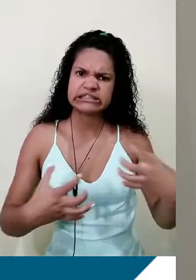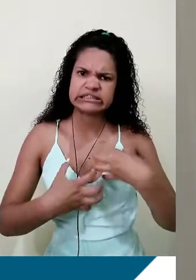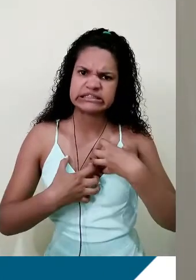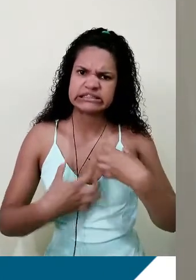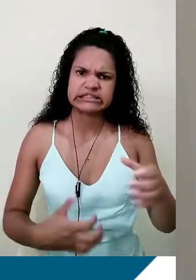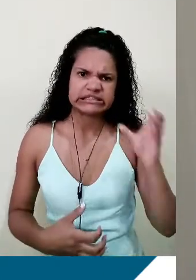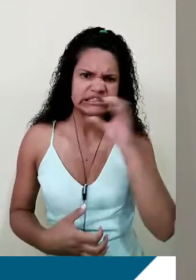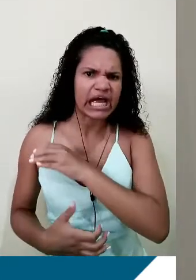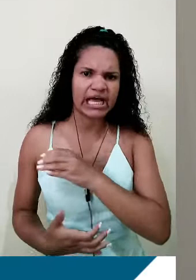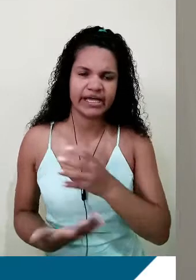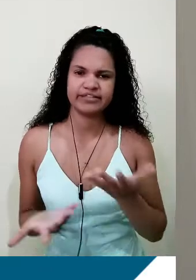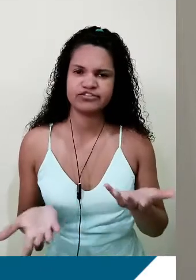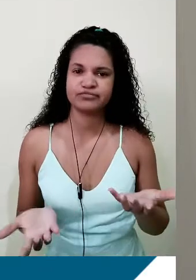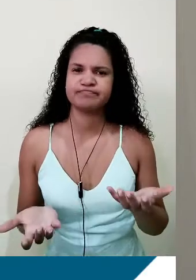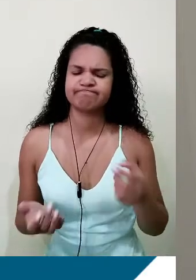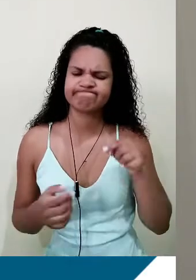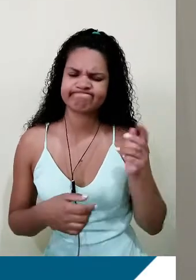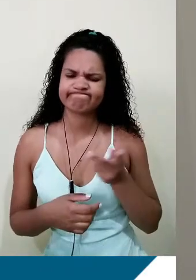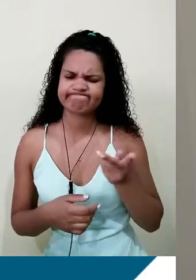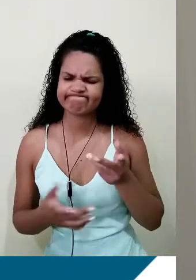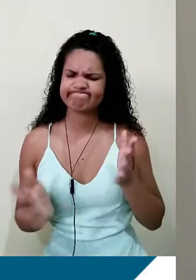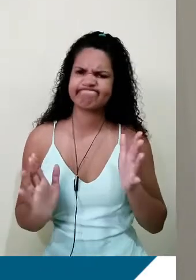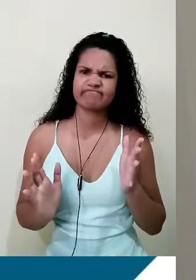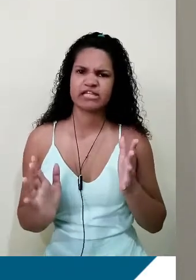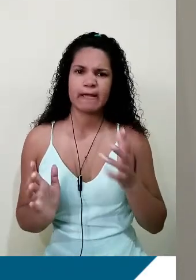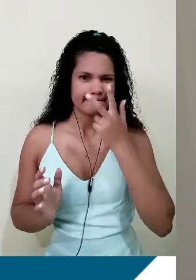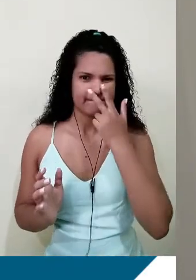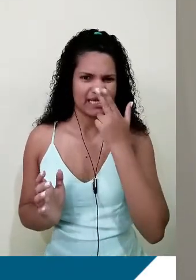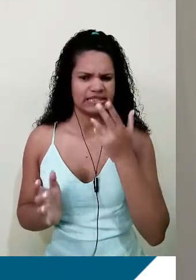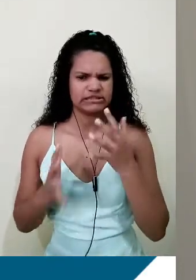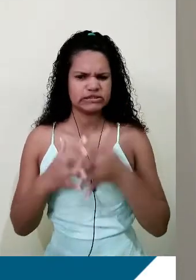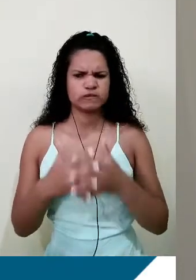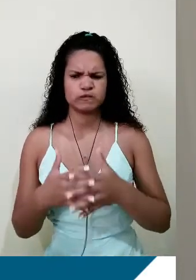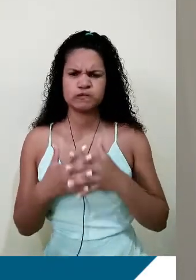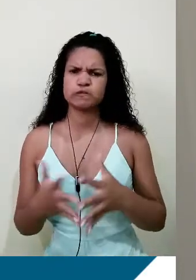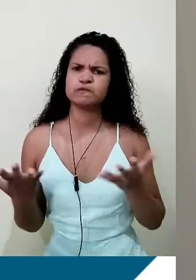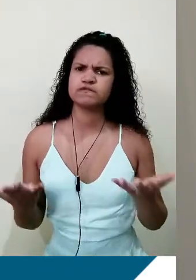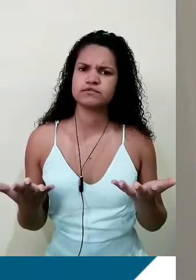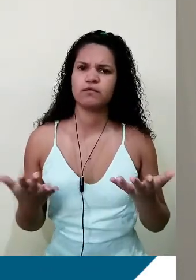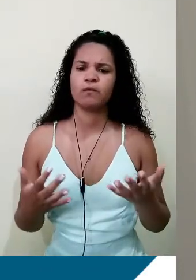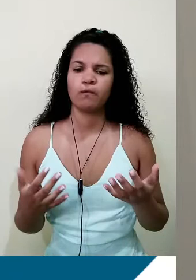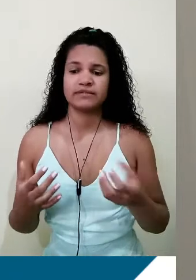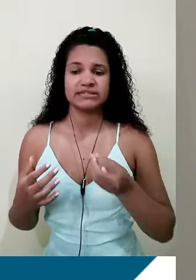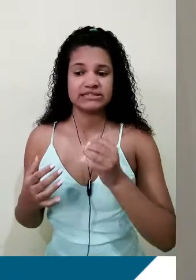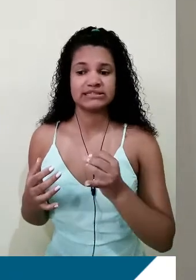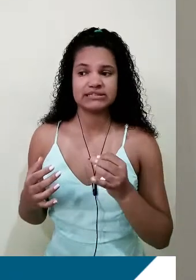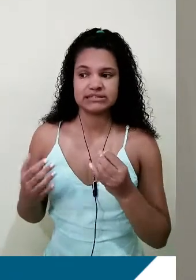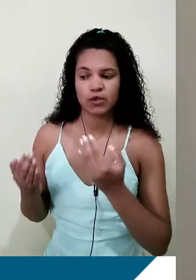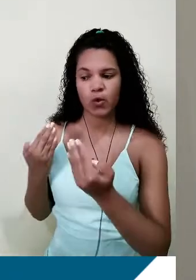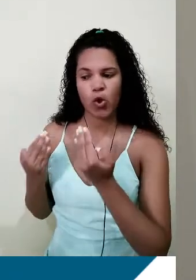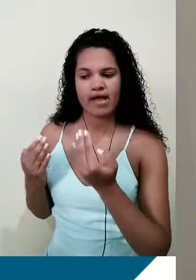quente. E isso às vezes entra em conflito com as definições da disciplina